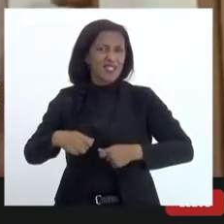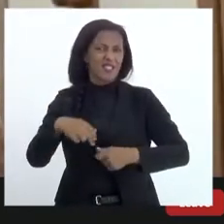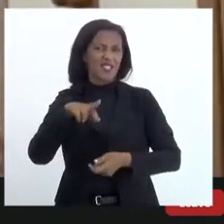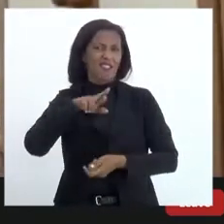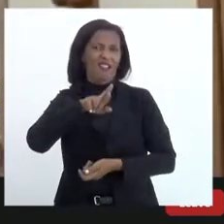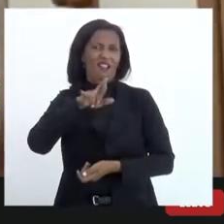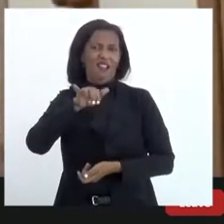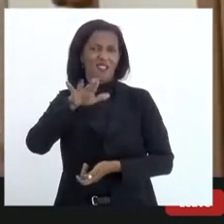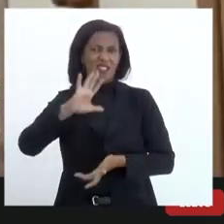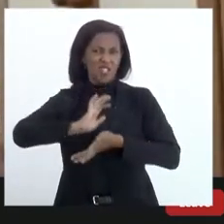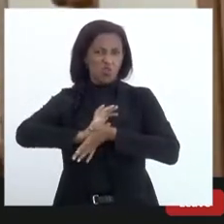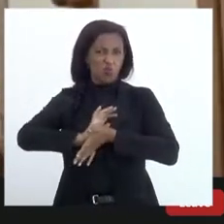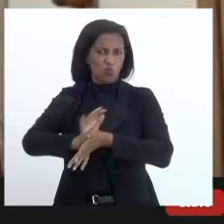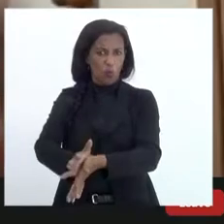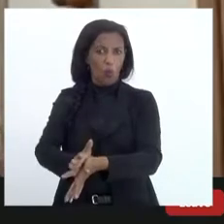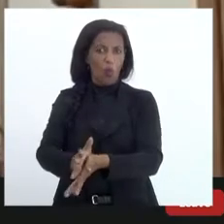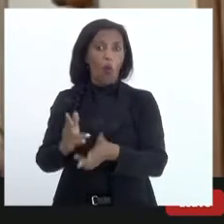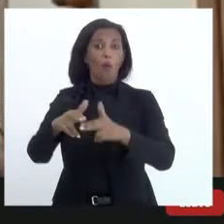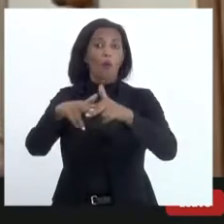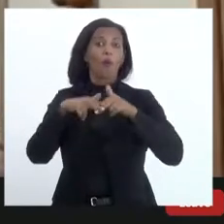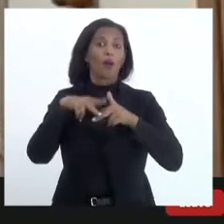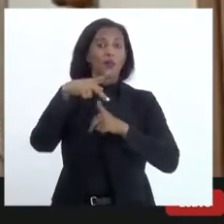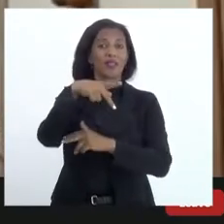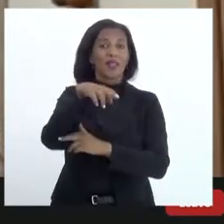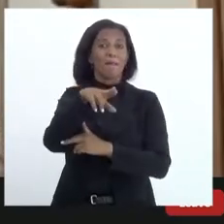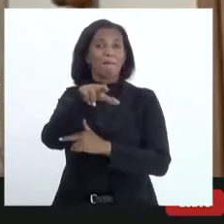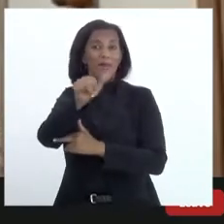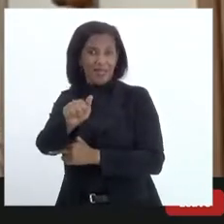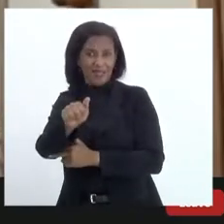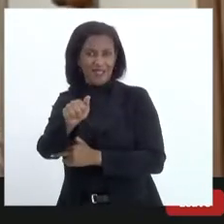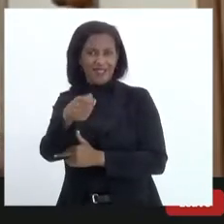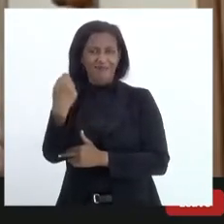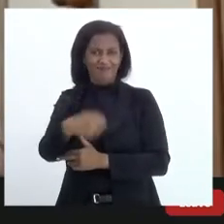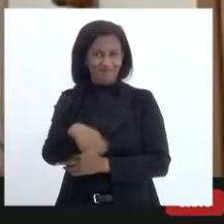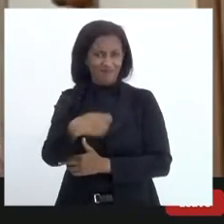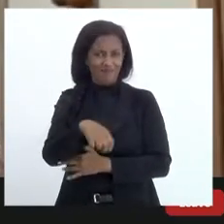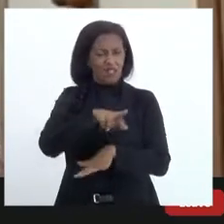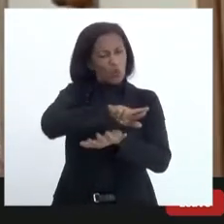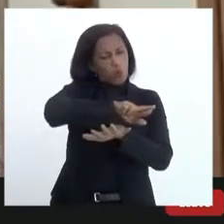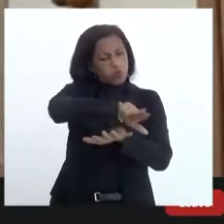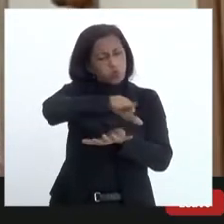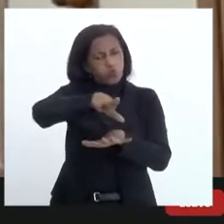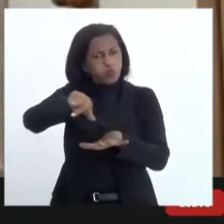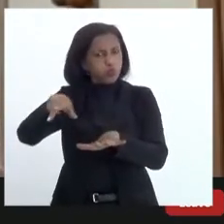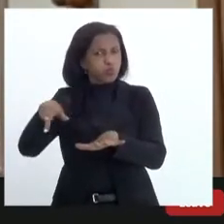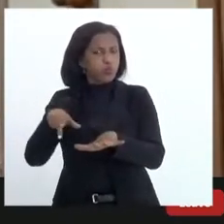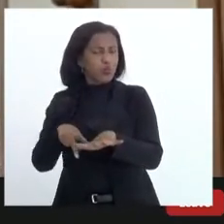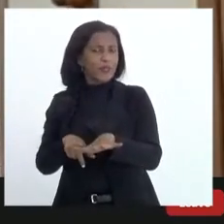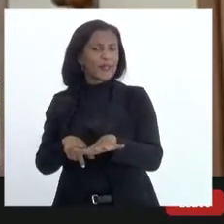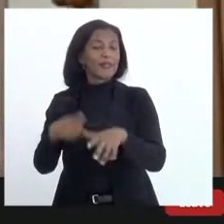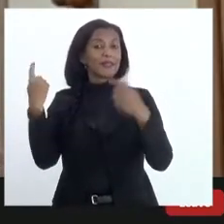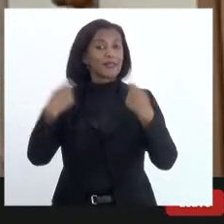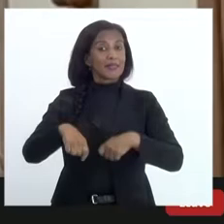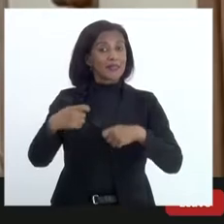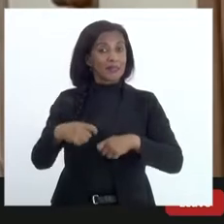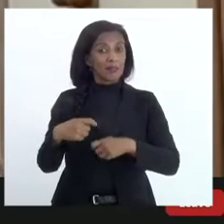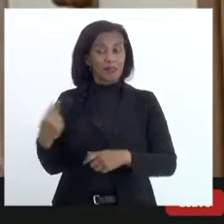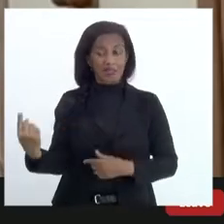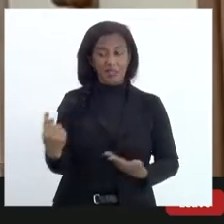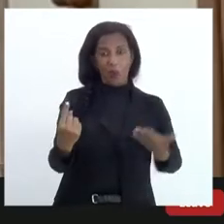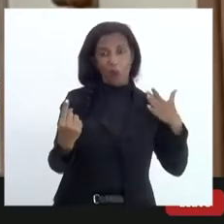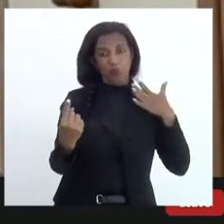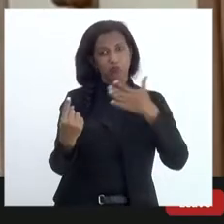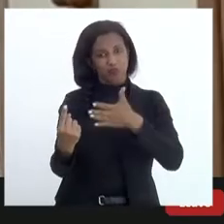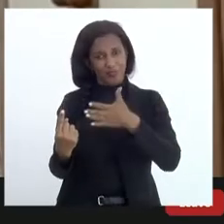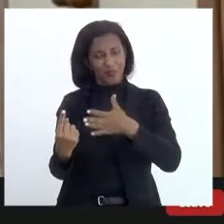de várias, a questão da pena, né, de institutos despenalizadores, enfim, há uma série de questões que envolvem um fato típico,